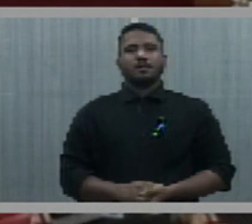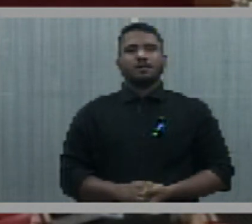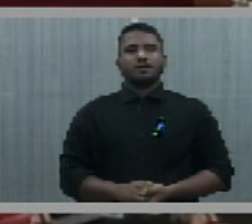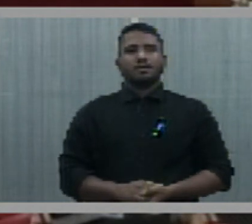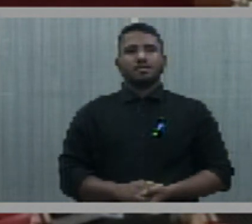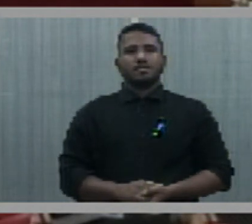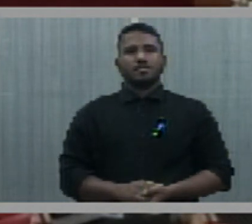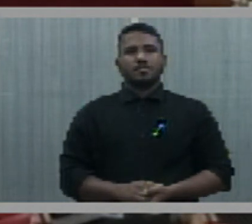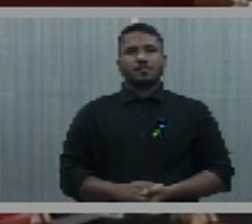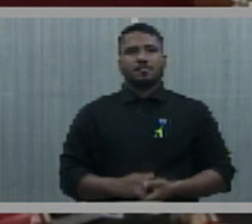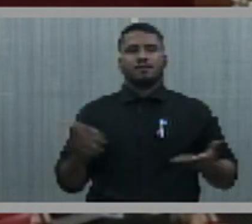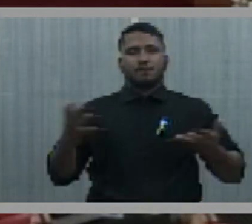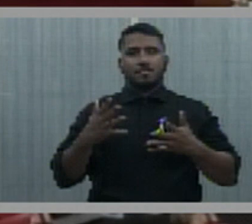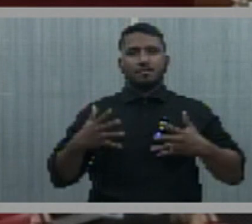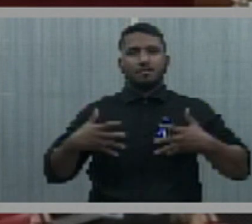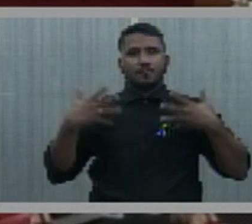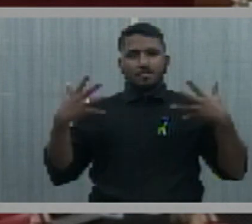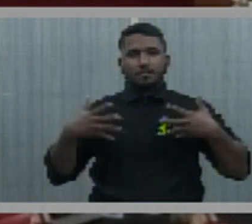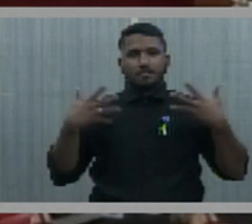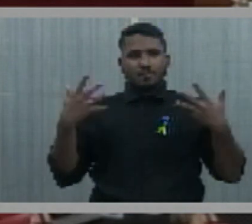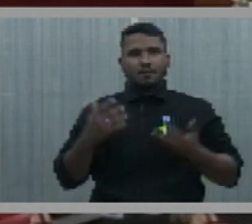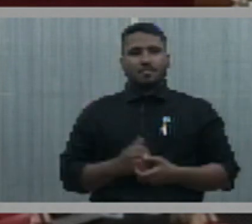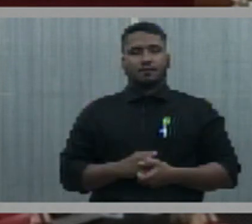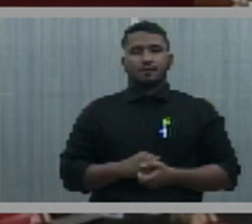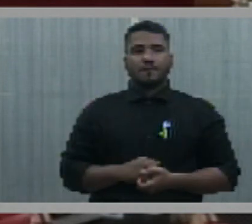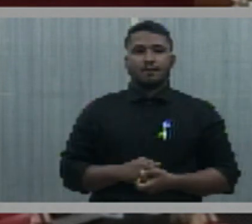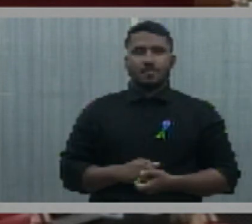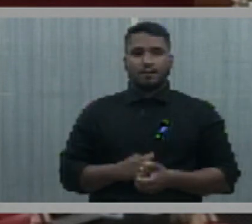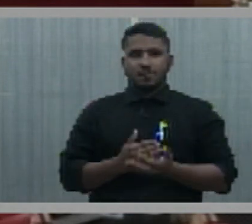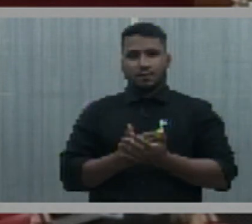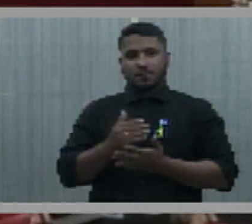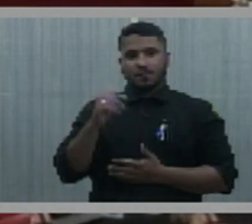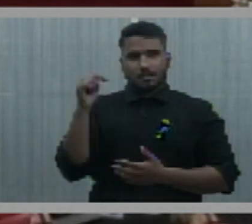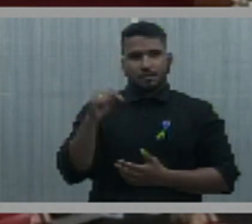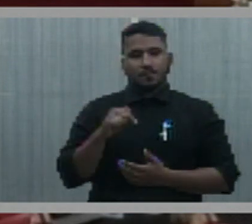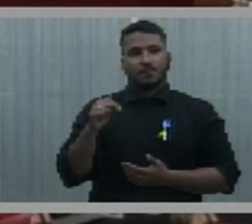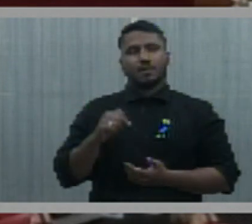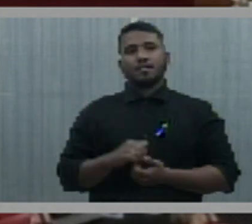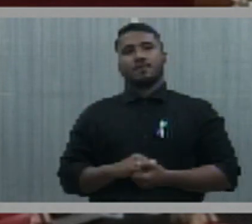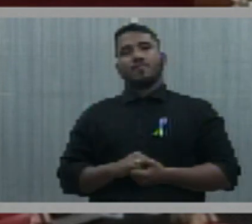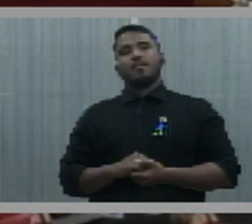É um momento de alegria, como coloquei inicialmente,